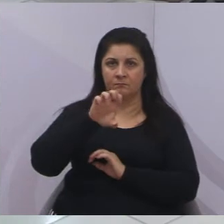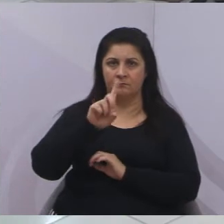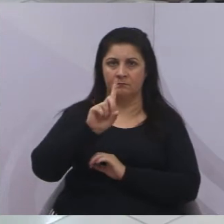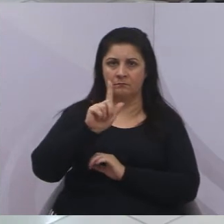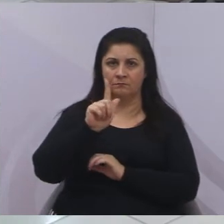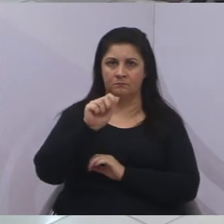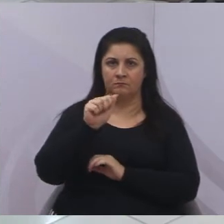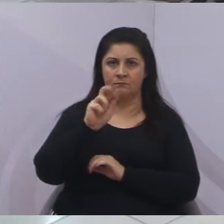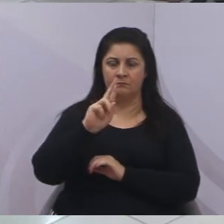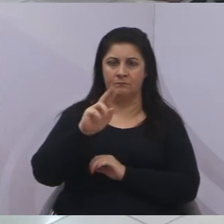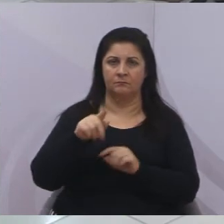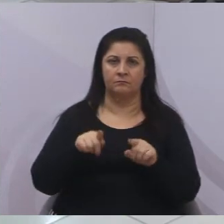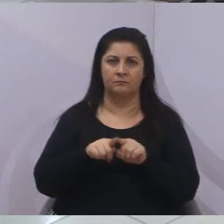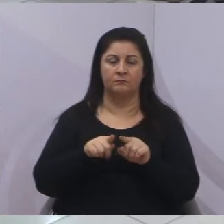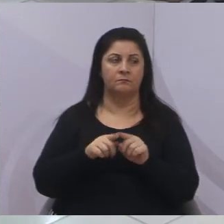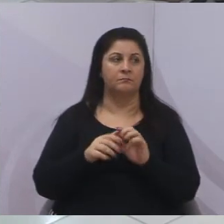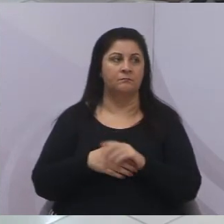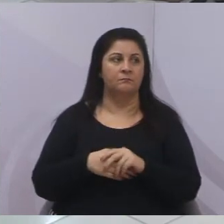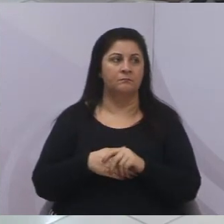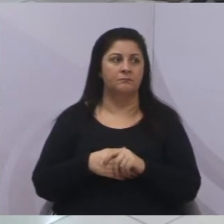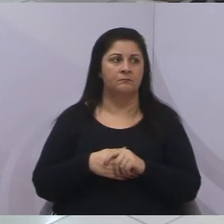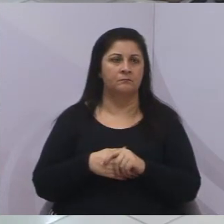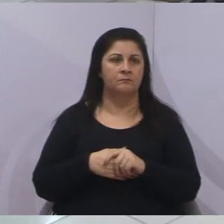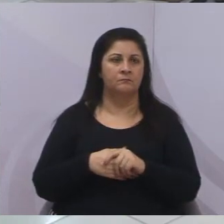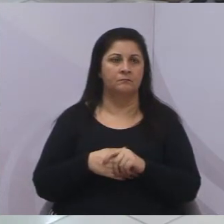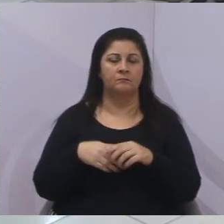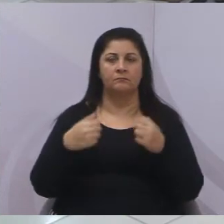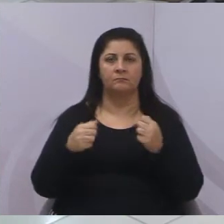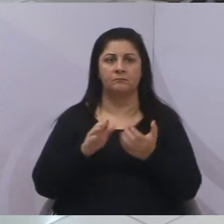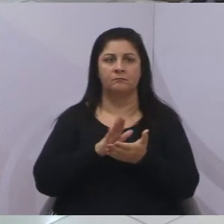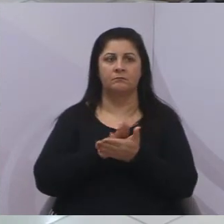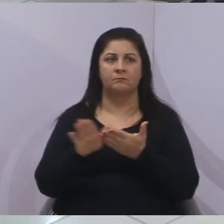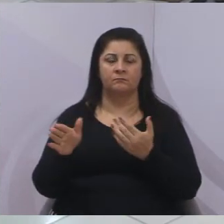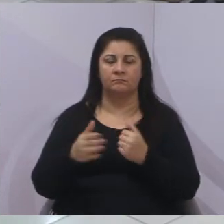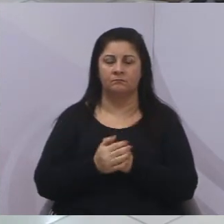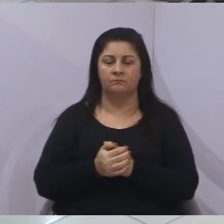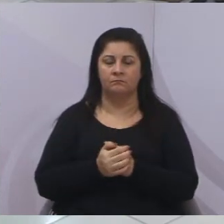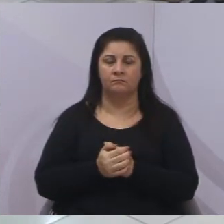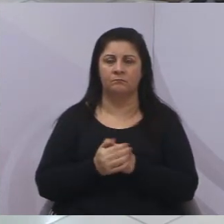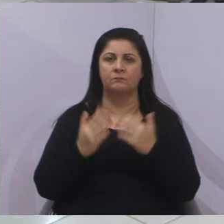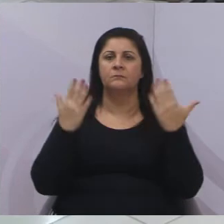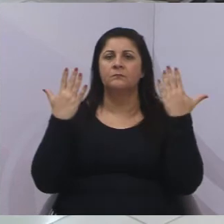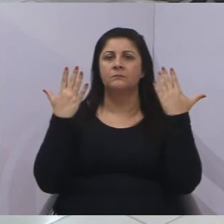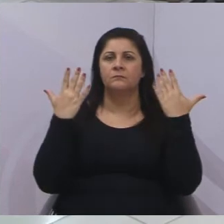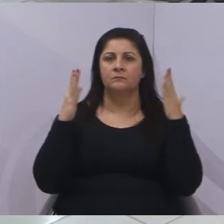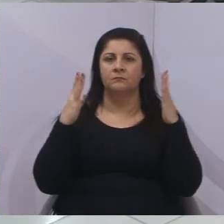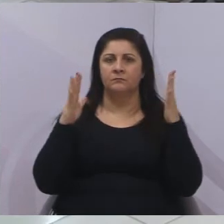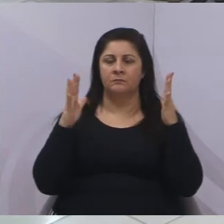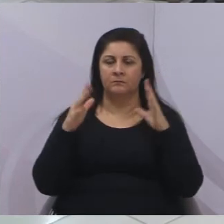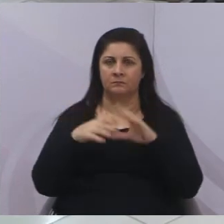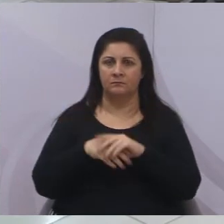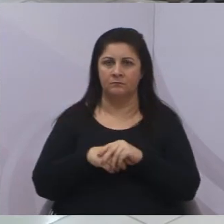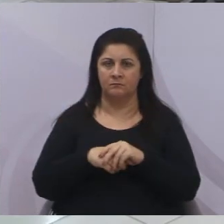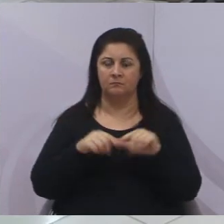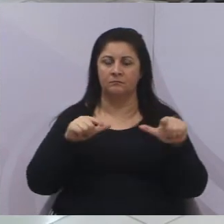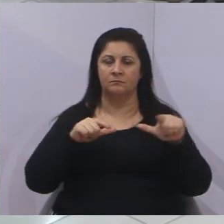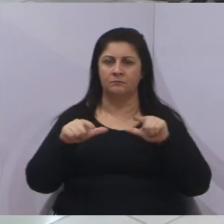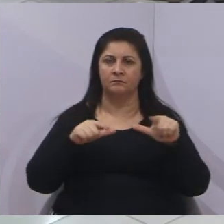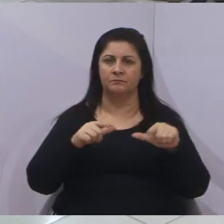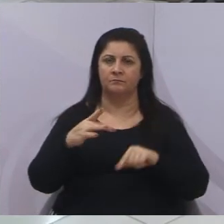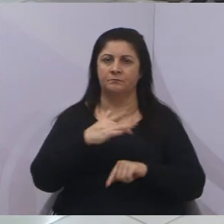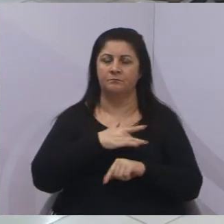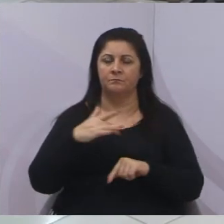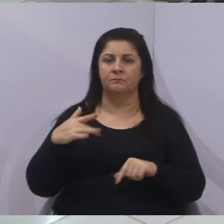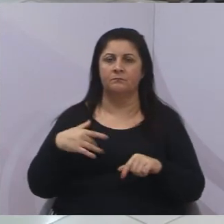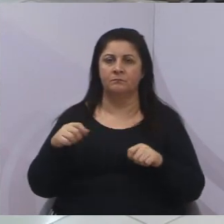vou ter que me retirar, né? Primeiro, parabenizando todo o trabalho que a saúde vem fazendo no nosso município,